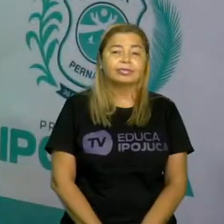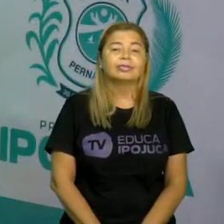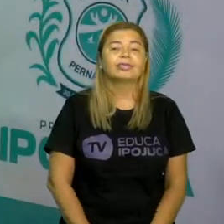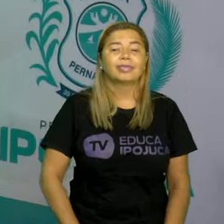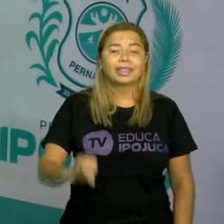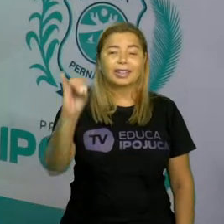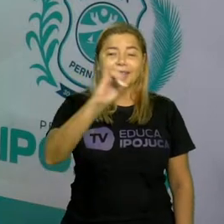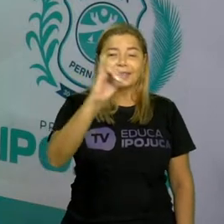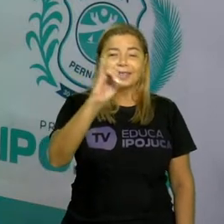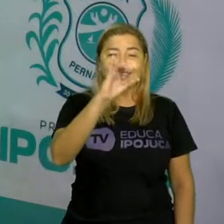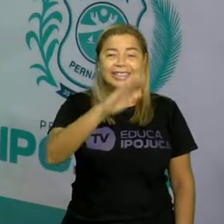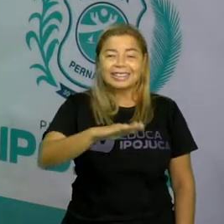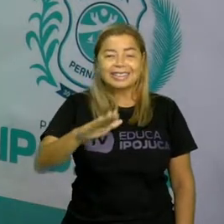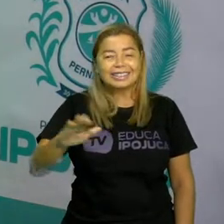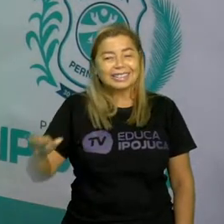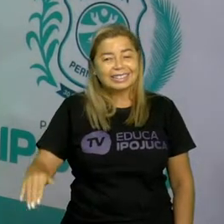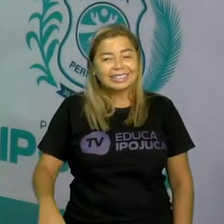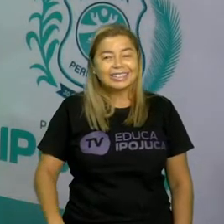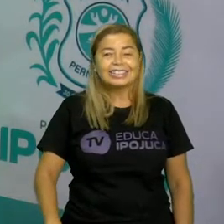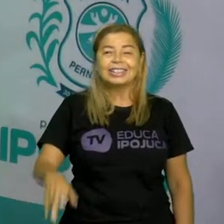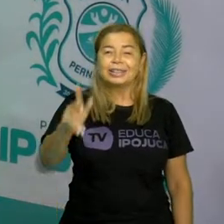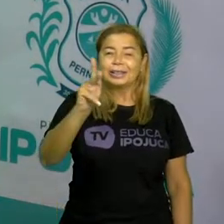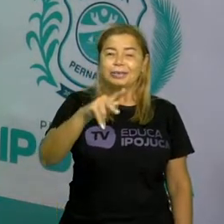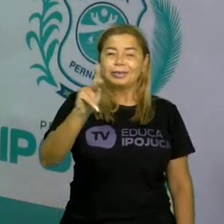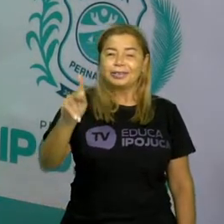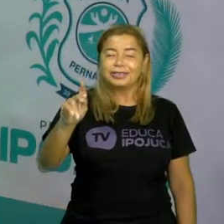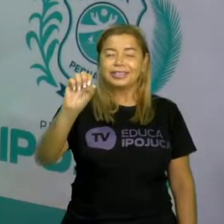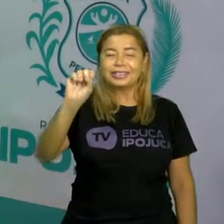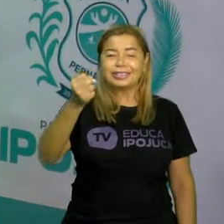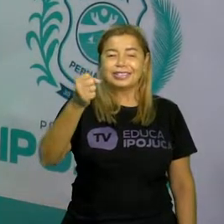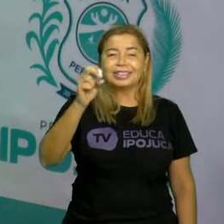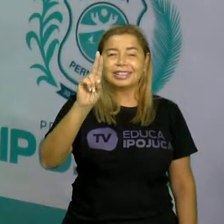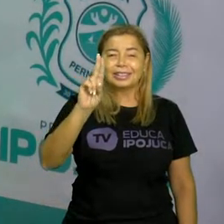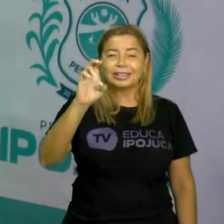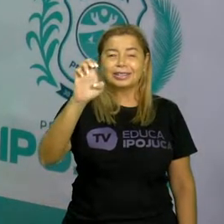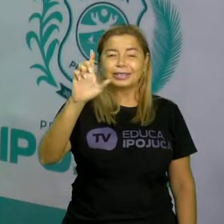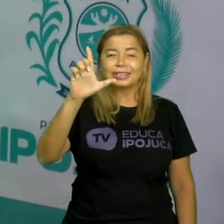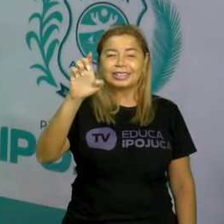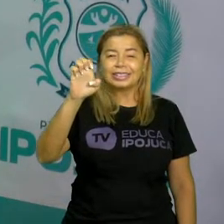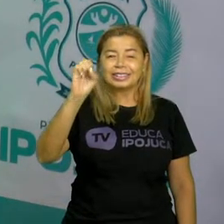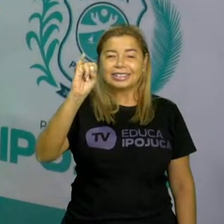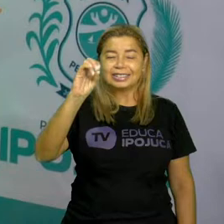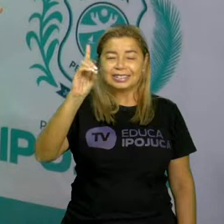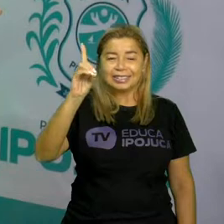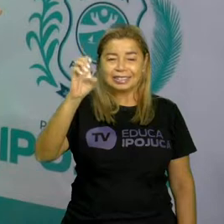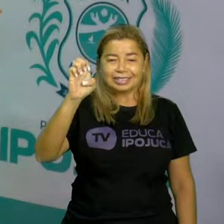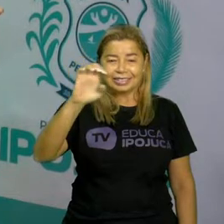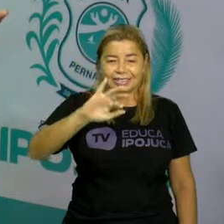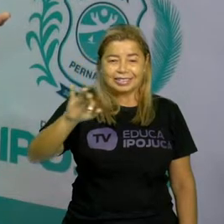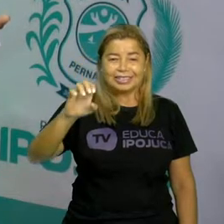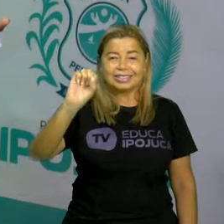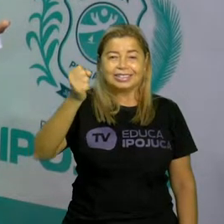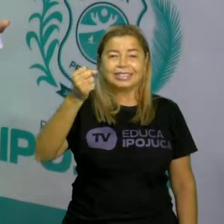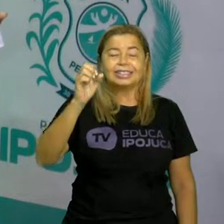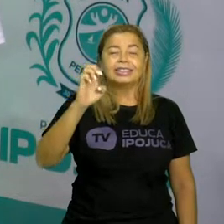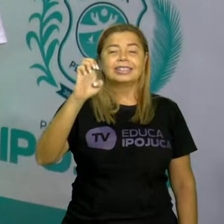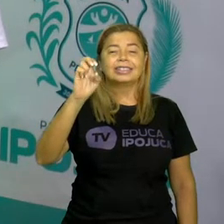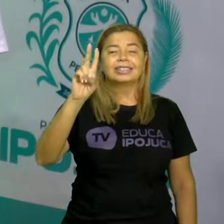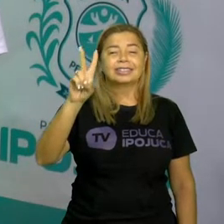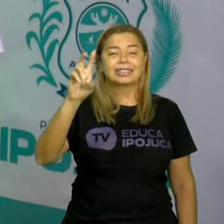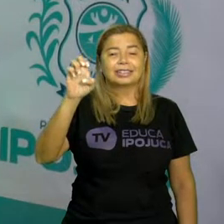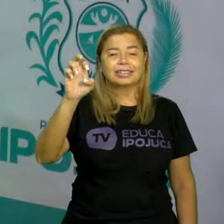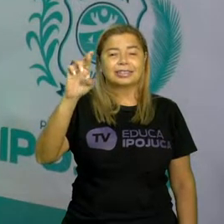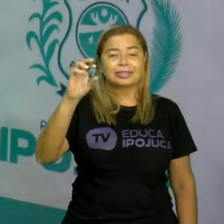Olá, crianças! Sou a professora Sueleide Severo e obrigada